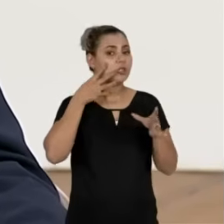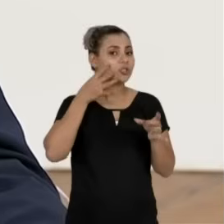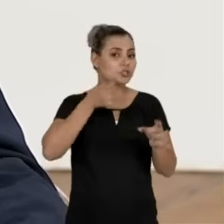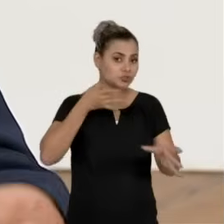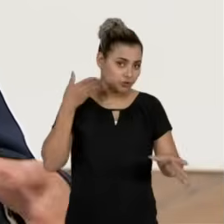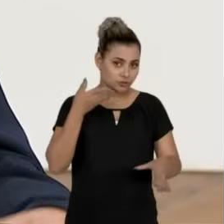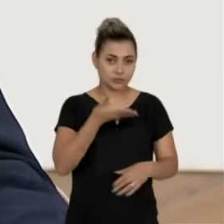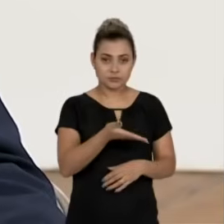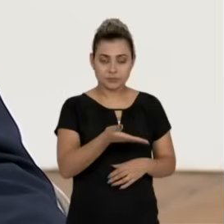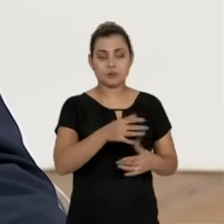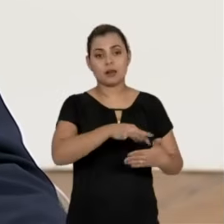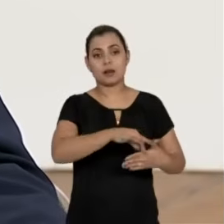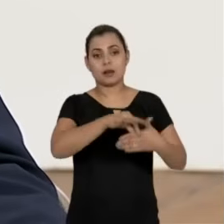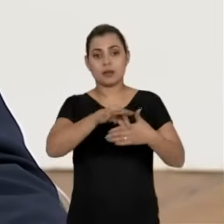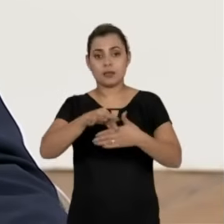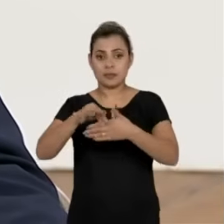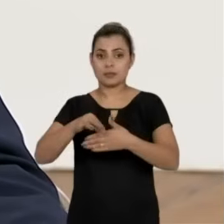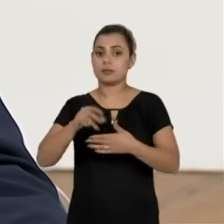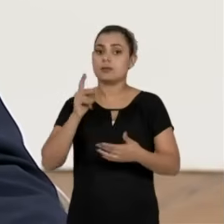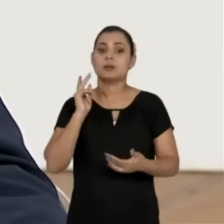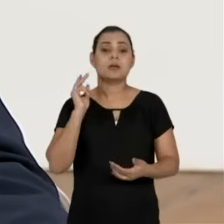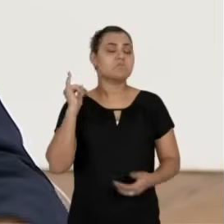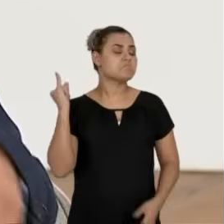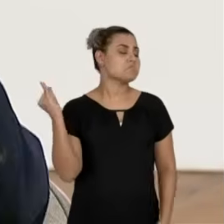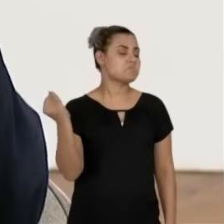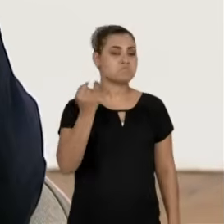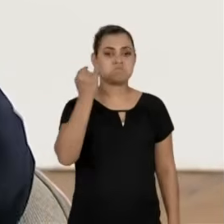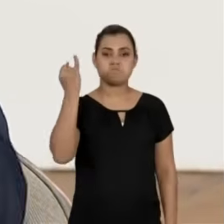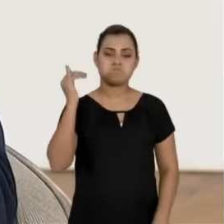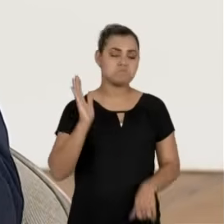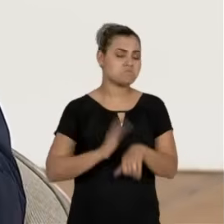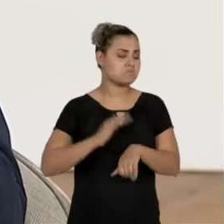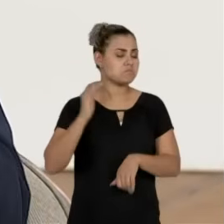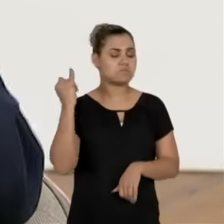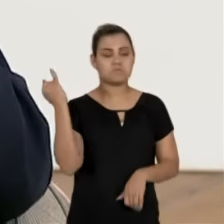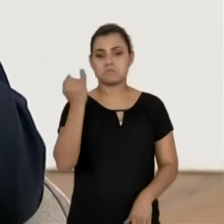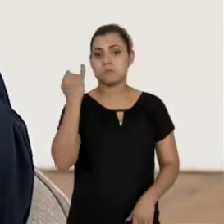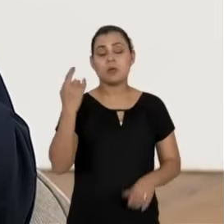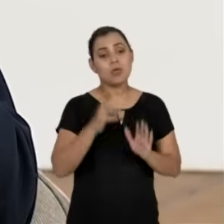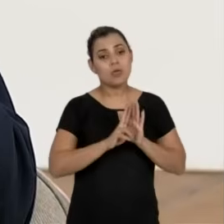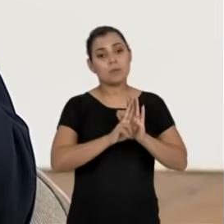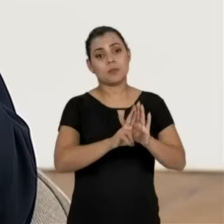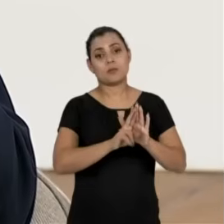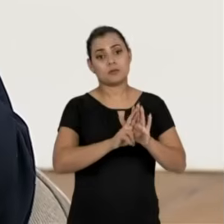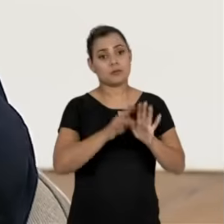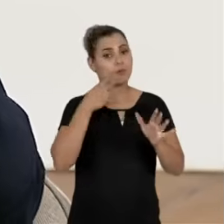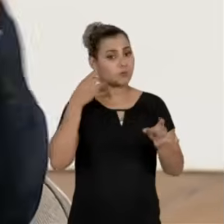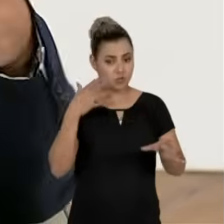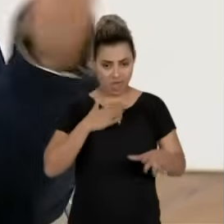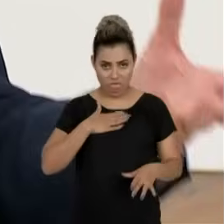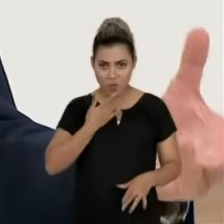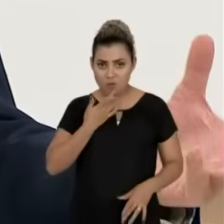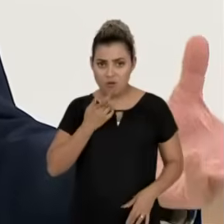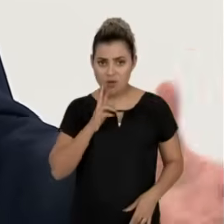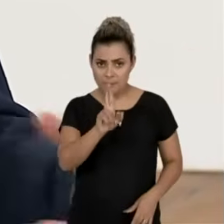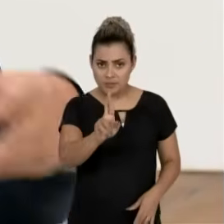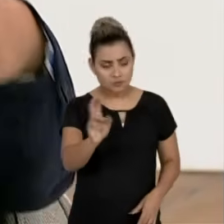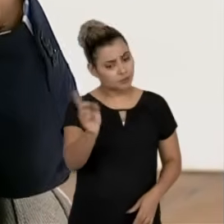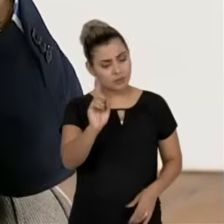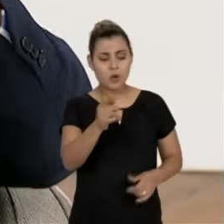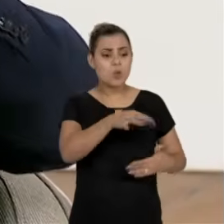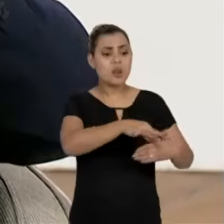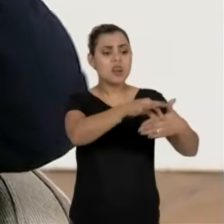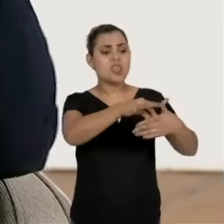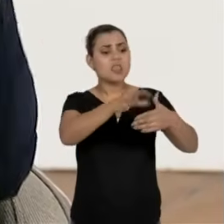indígenas e as lideranças estão sendo muito importantes, né? Eles estão representando a Amazônia. Não é eu que tenho que falar pela Amazônia, quem tem que falar são os líderes.